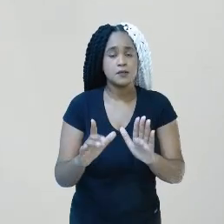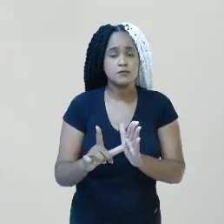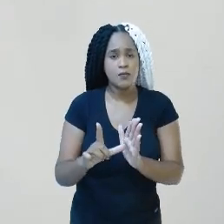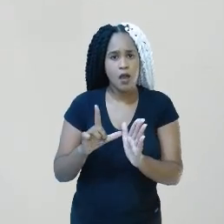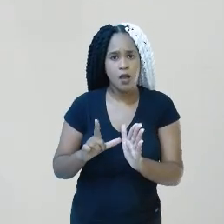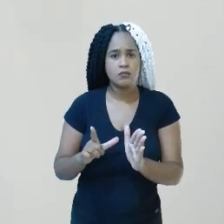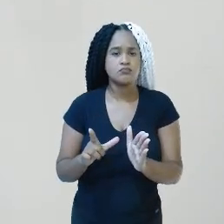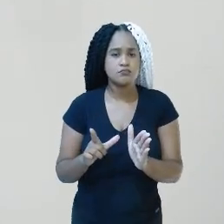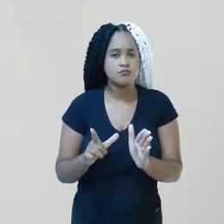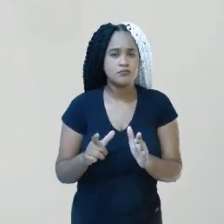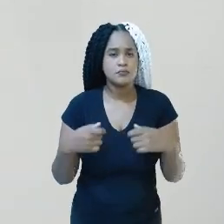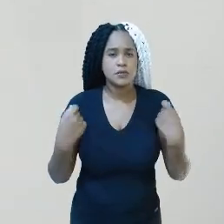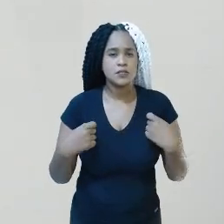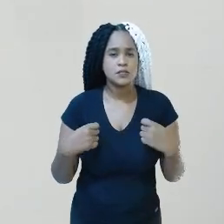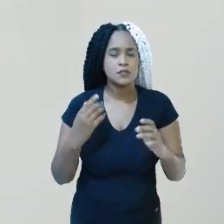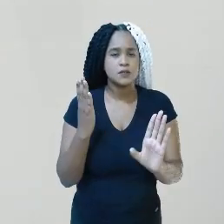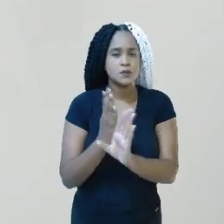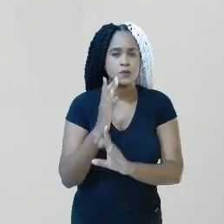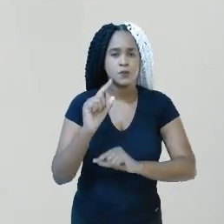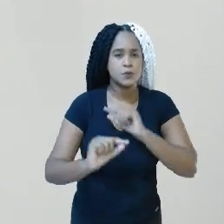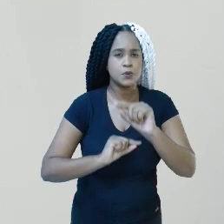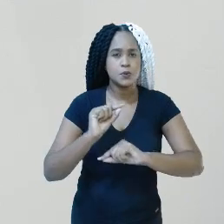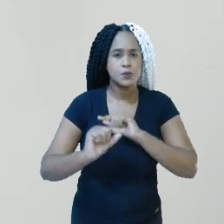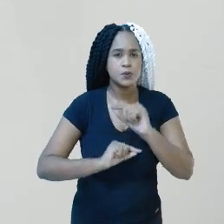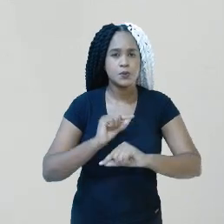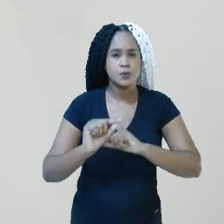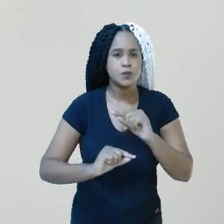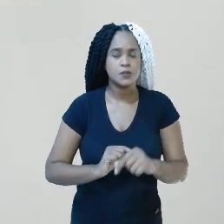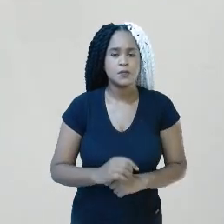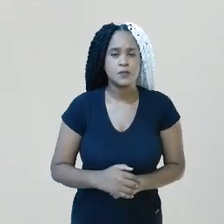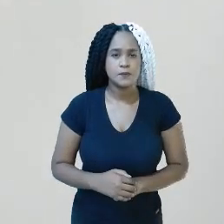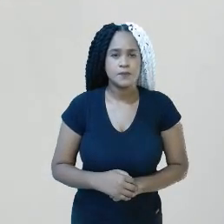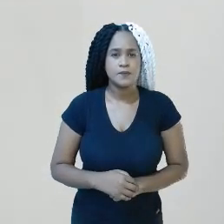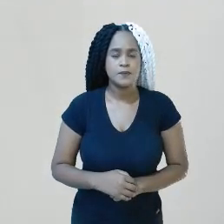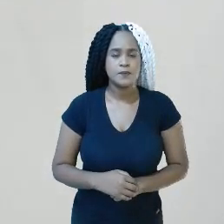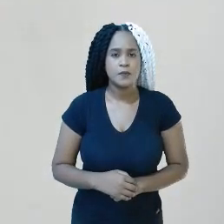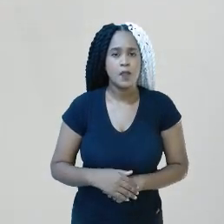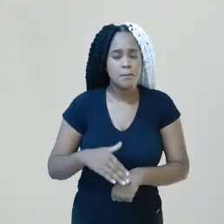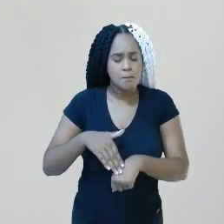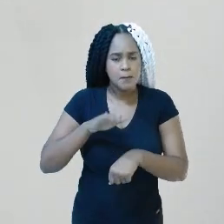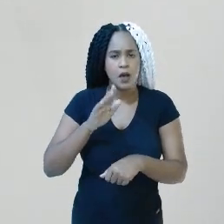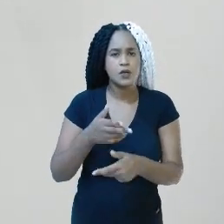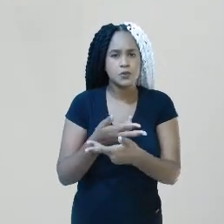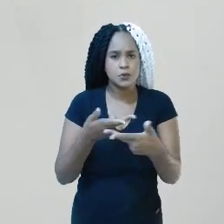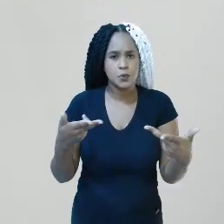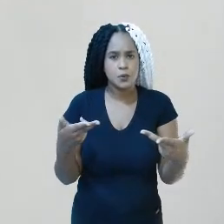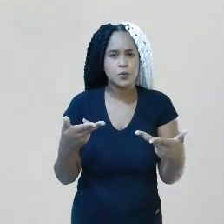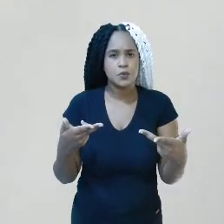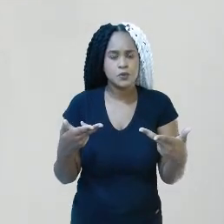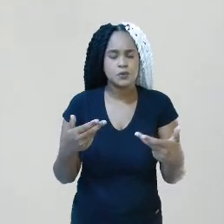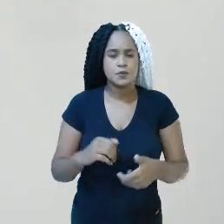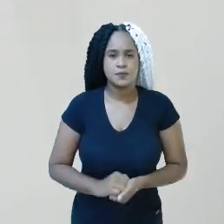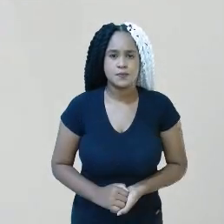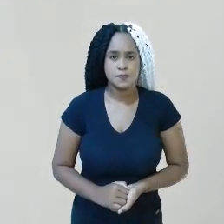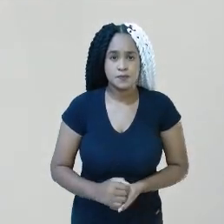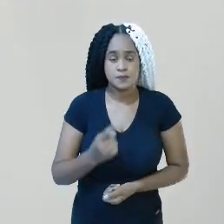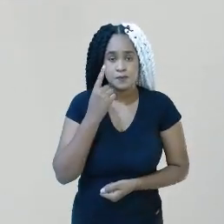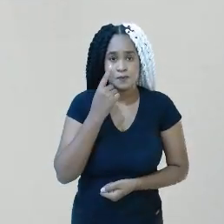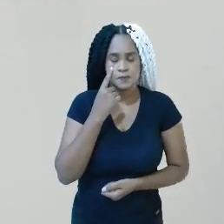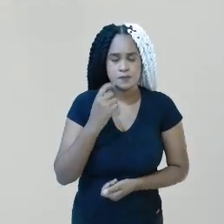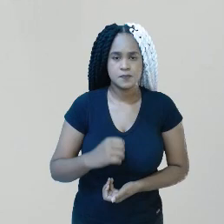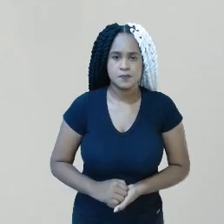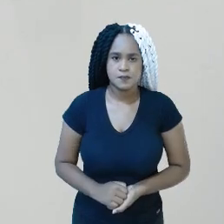fotossíntese, a gente vai descobrir também mais alguma coisa sobre os seres autótrofos. Olha o que fala